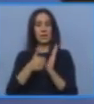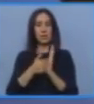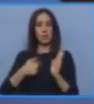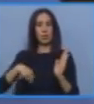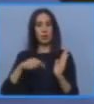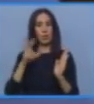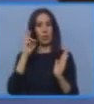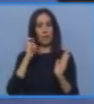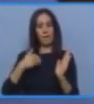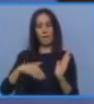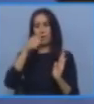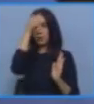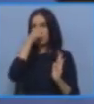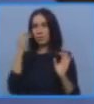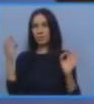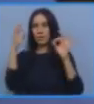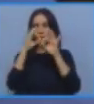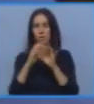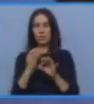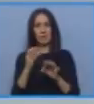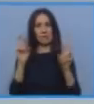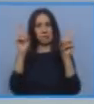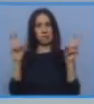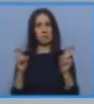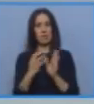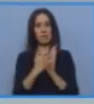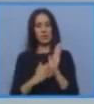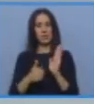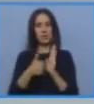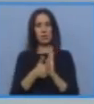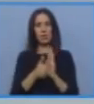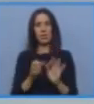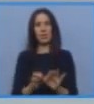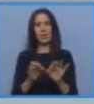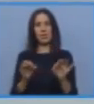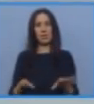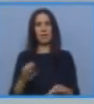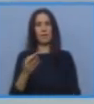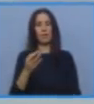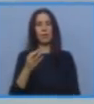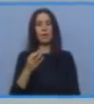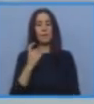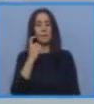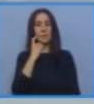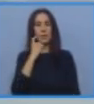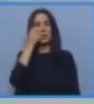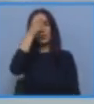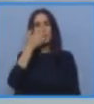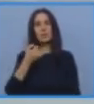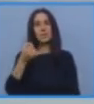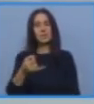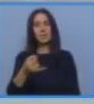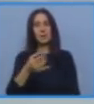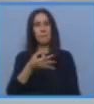ouvir neste domingo de Pentecostes é exatamente o mesmo Evangelho que ouvimos no domingo a seguir à Páscoa, na Pascuela,